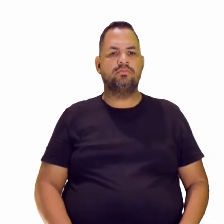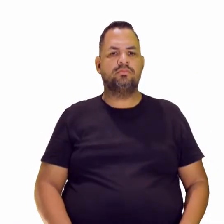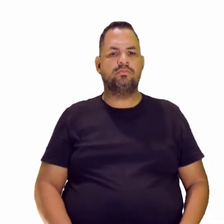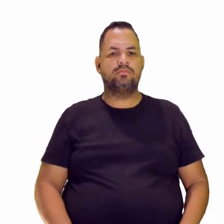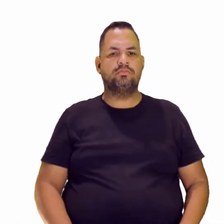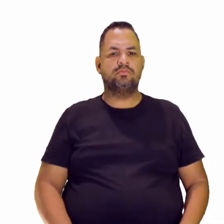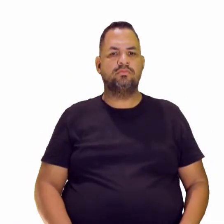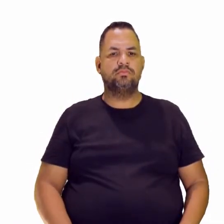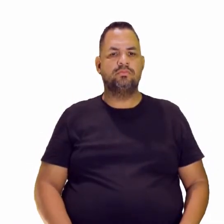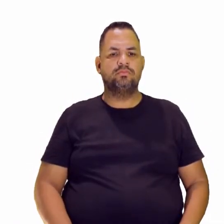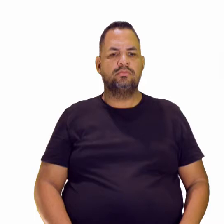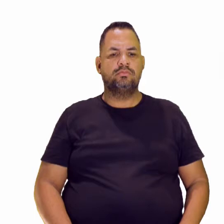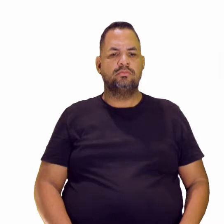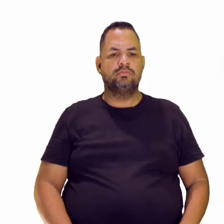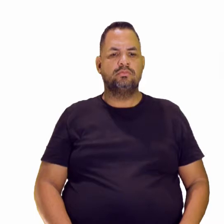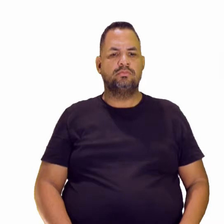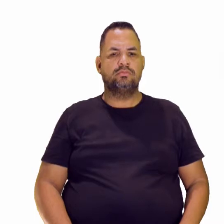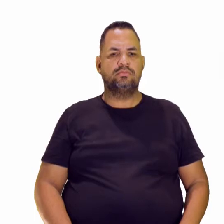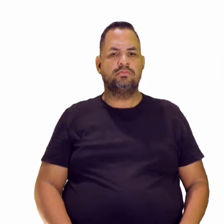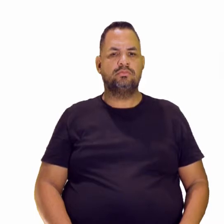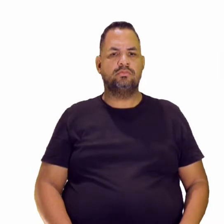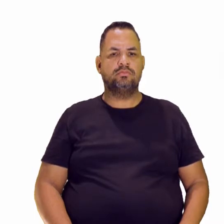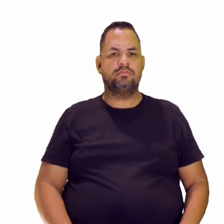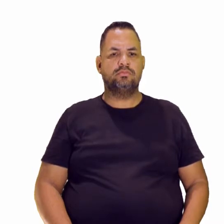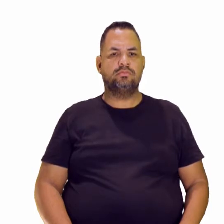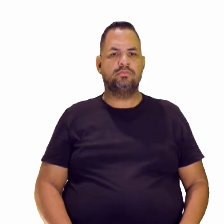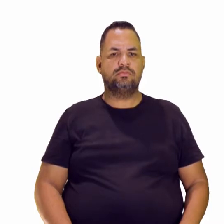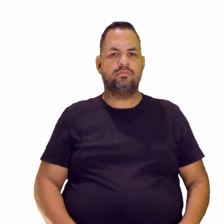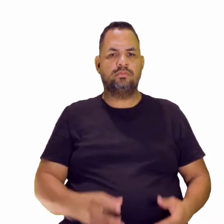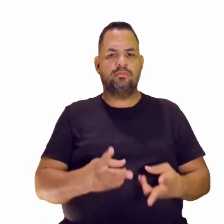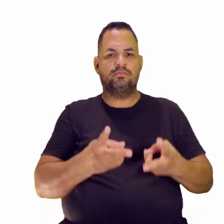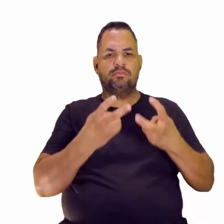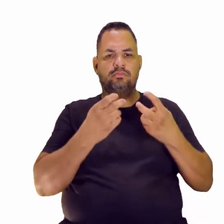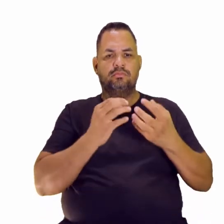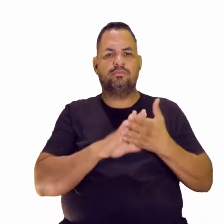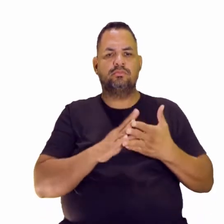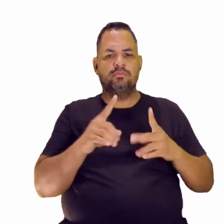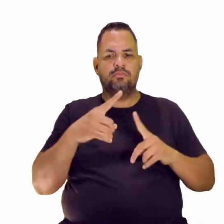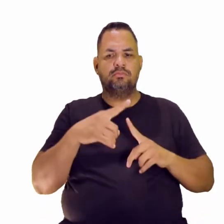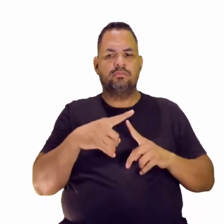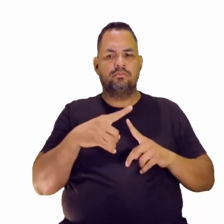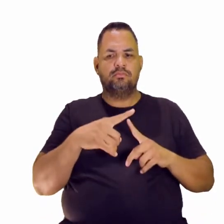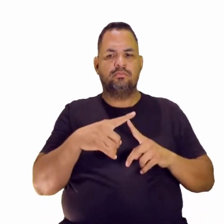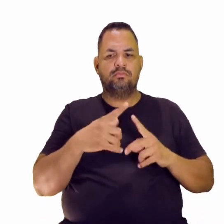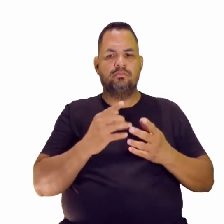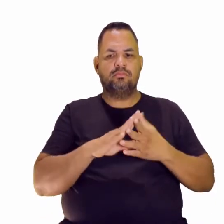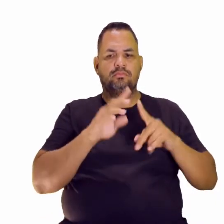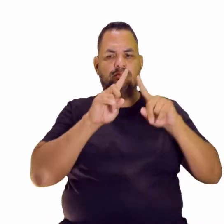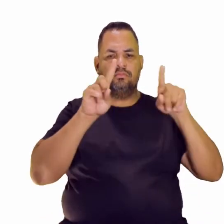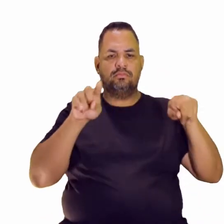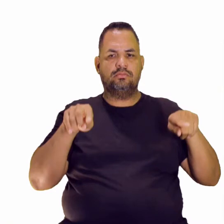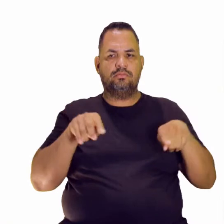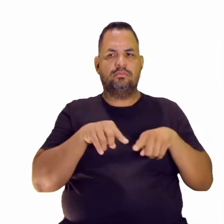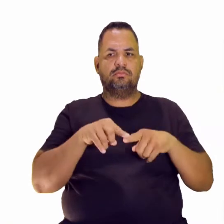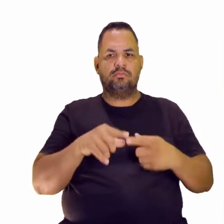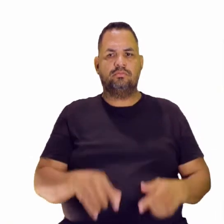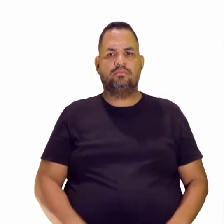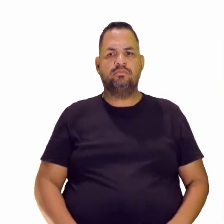São normalmente chamados de natureza morta. Então, essa aqui é uma leitura desse tipo de quadro pelo